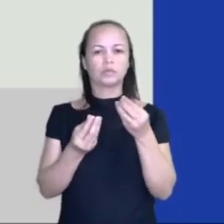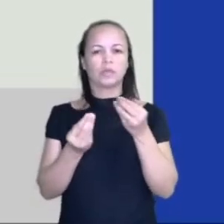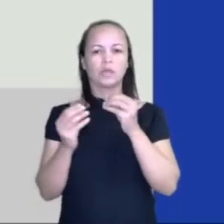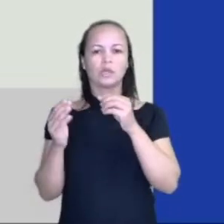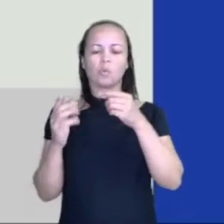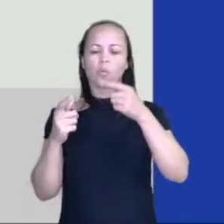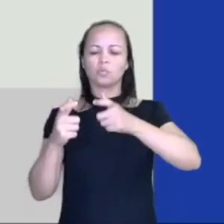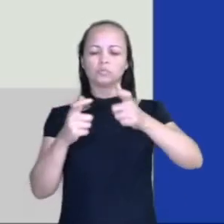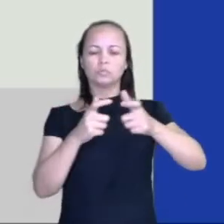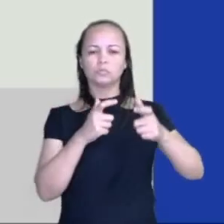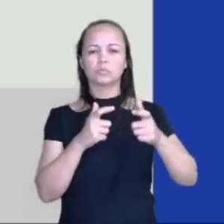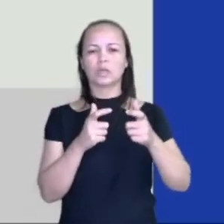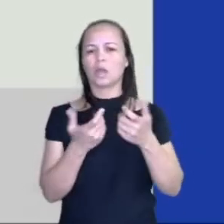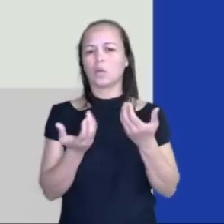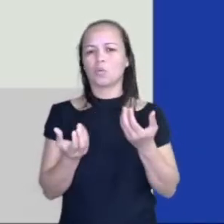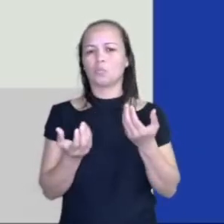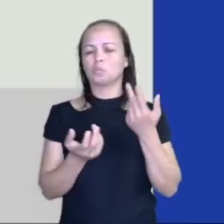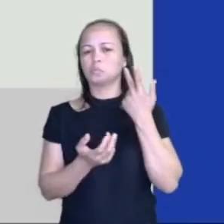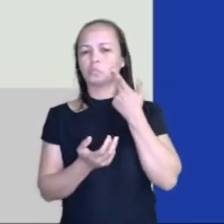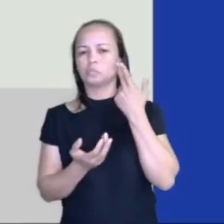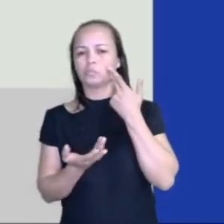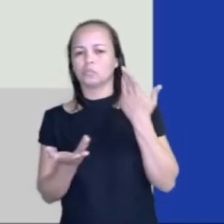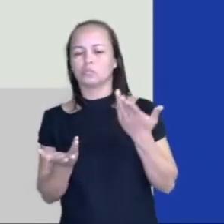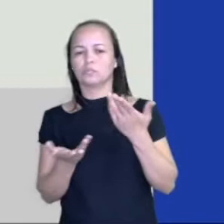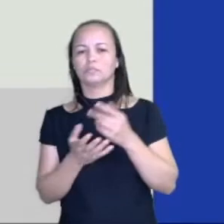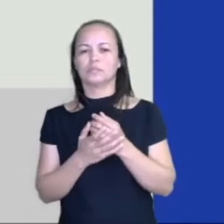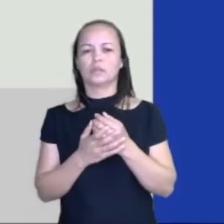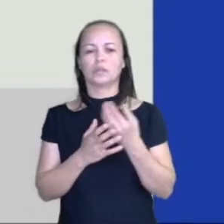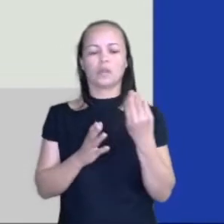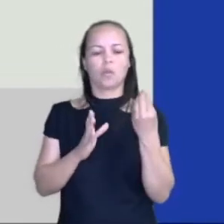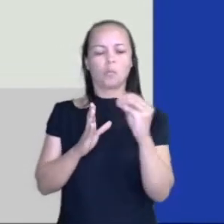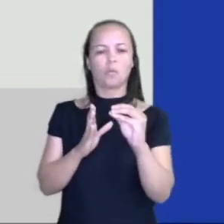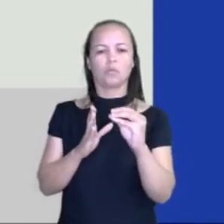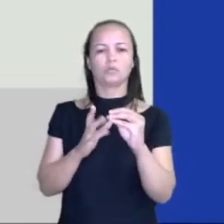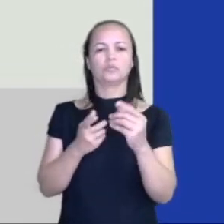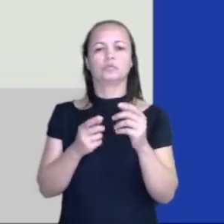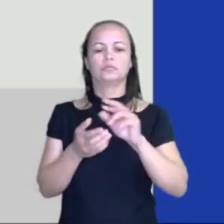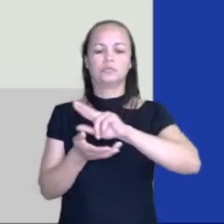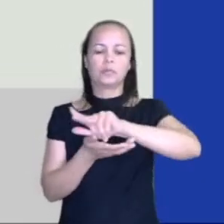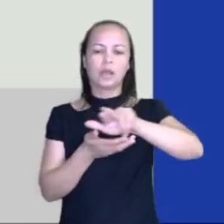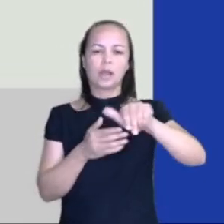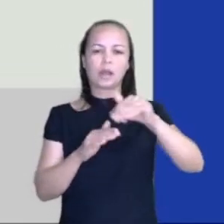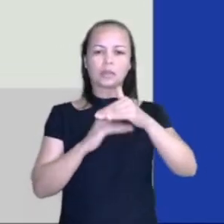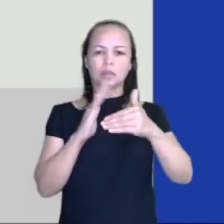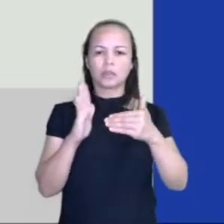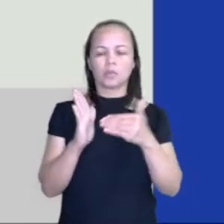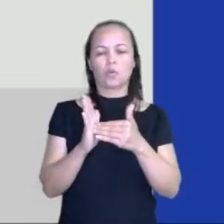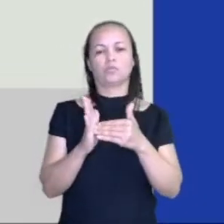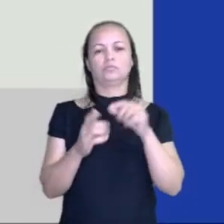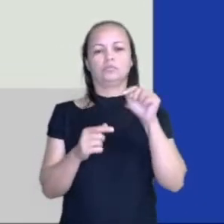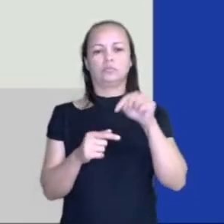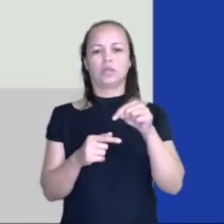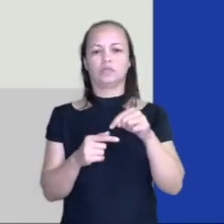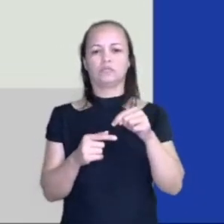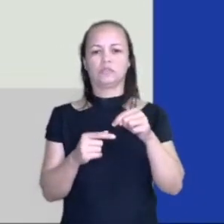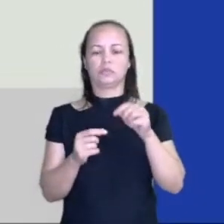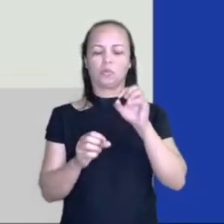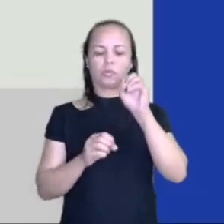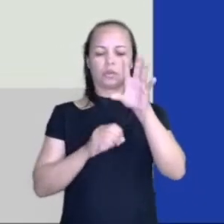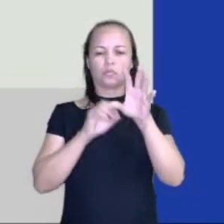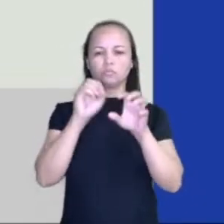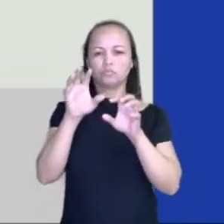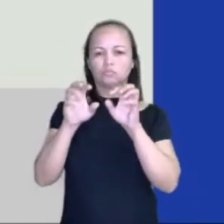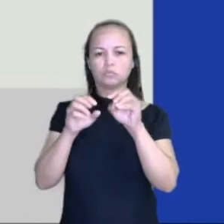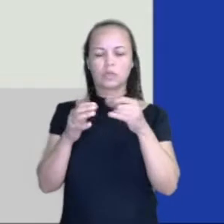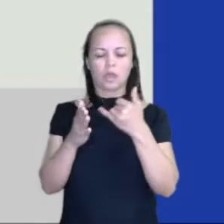comum ou seja ao ponto de derivação para todas elas fazendo com que o fluxo